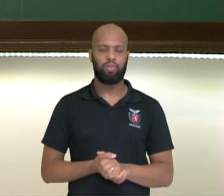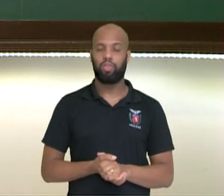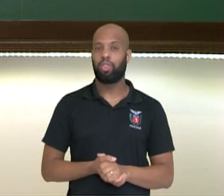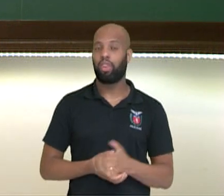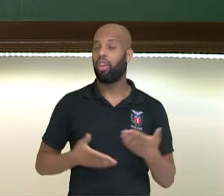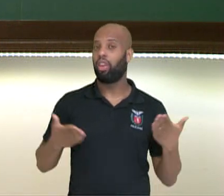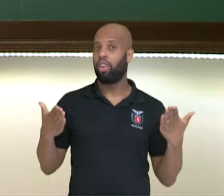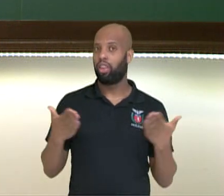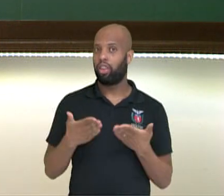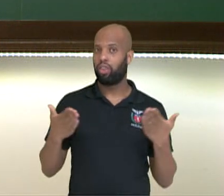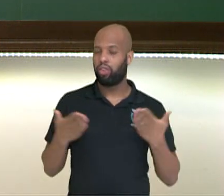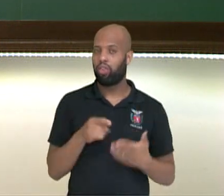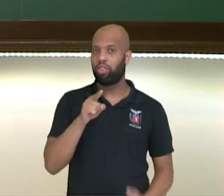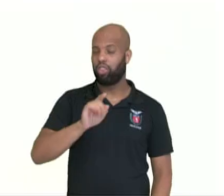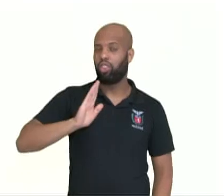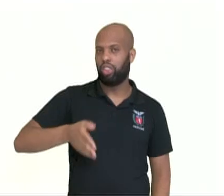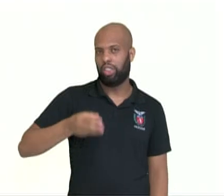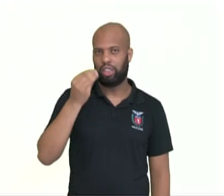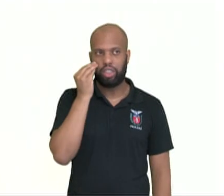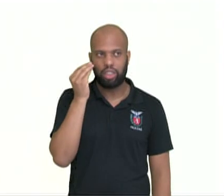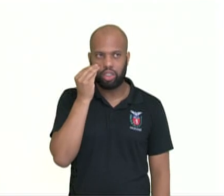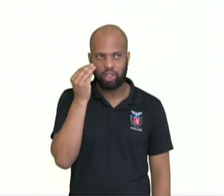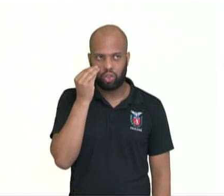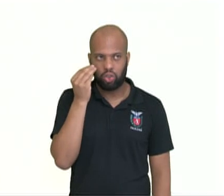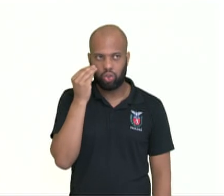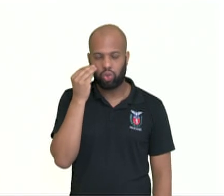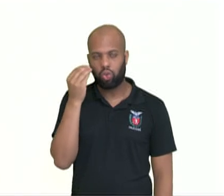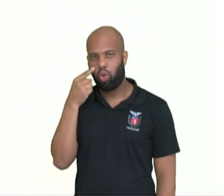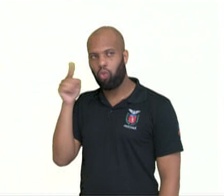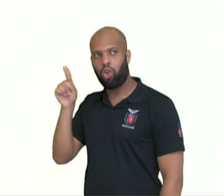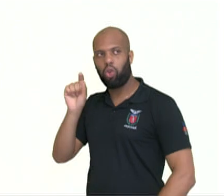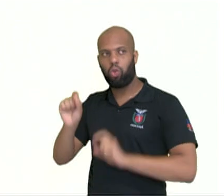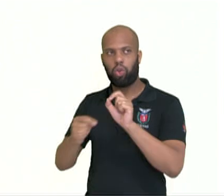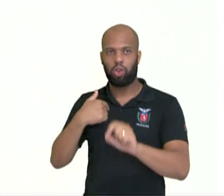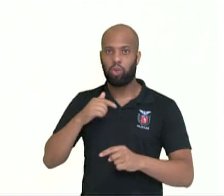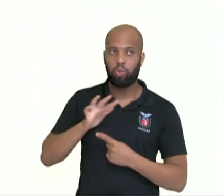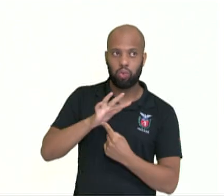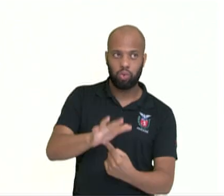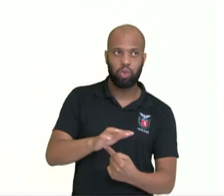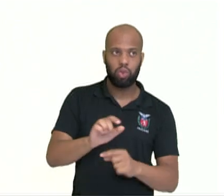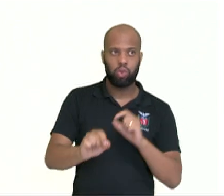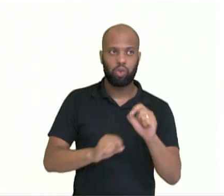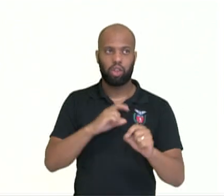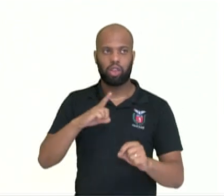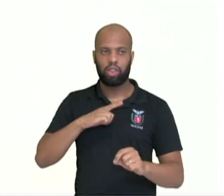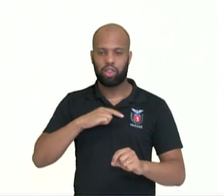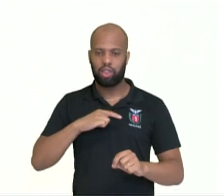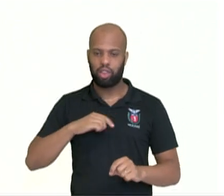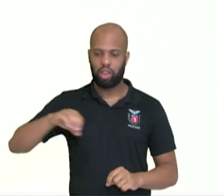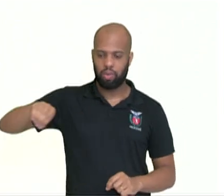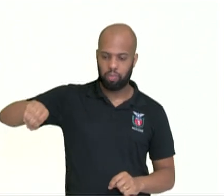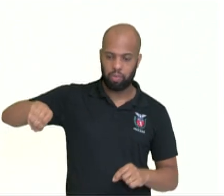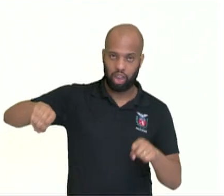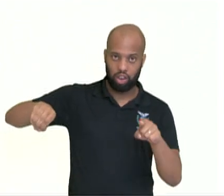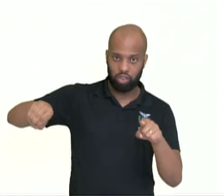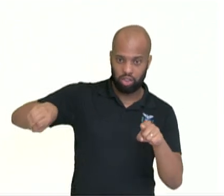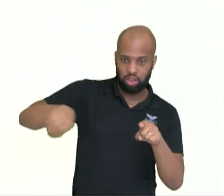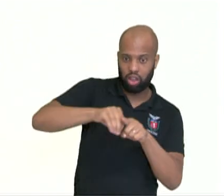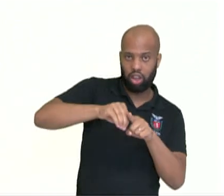Agora, você depois que testou, né, o efeito foi o que está aqui ilustrado, é a atração entre o canudinho e a esfera